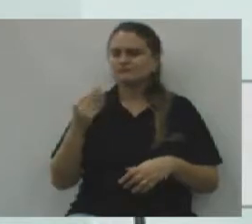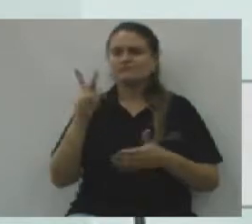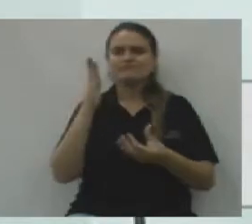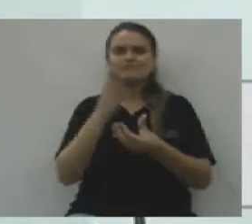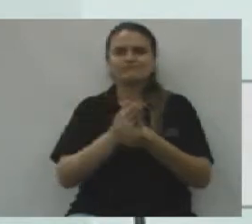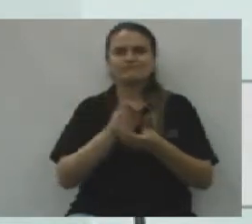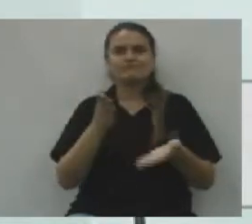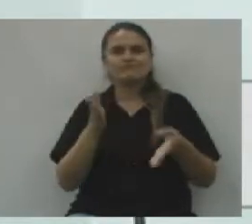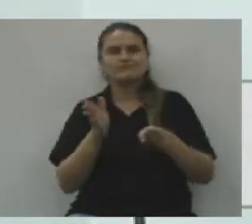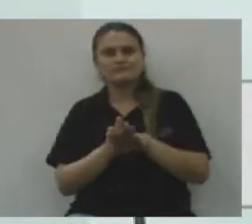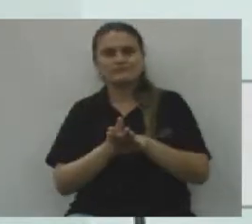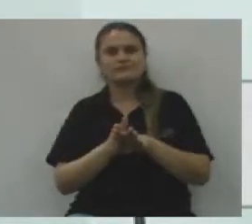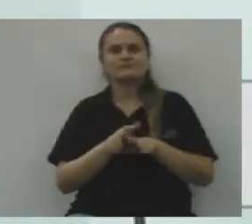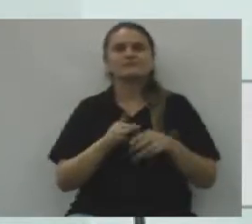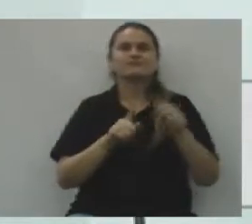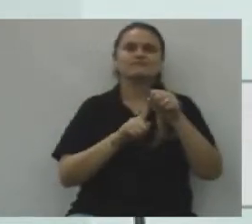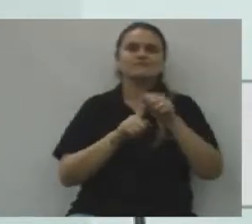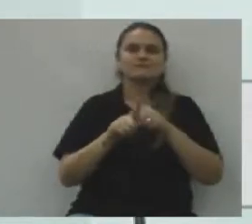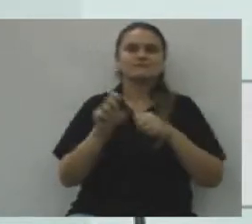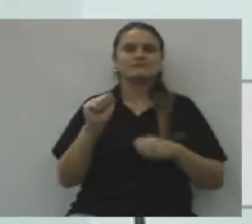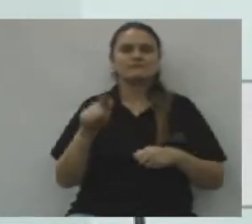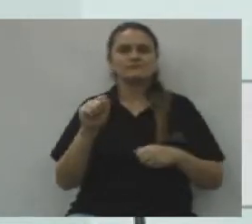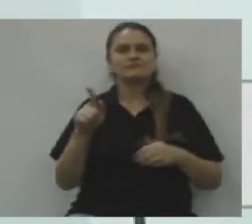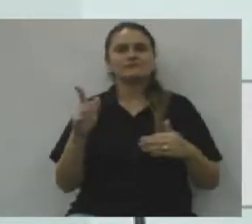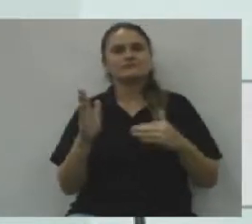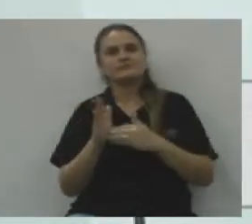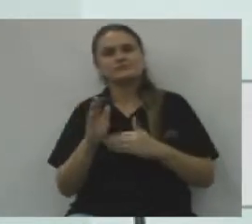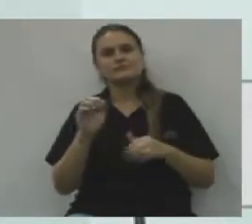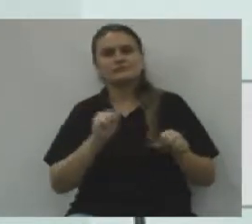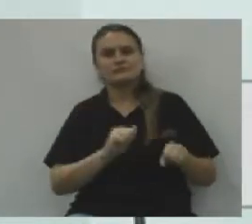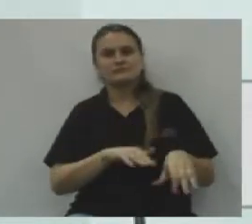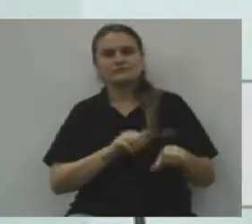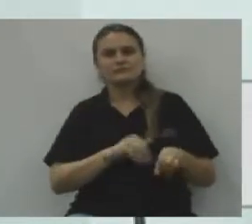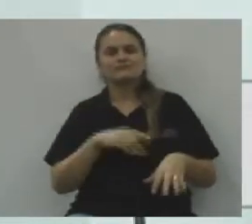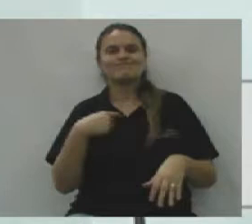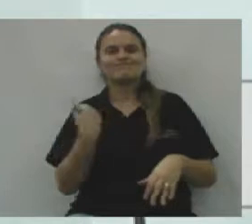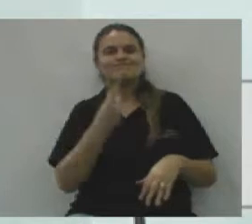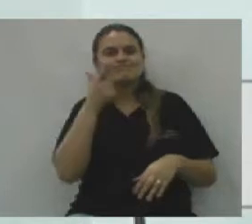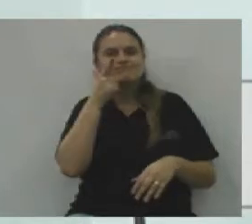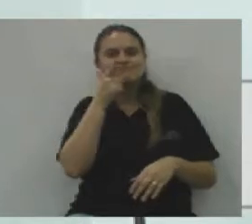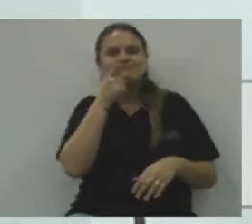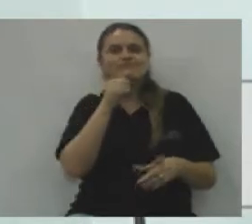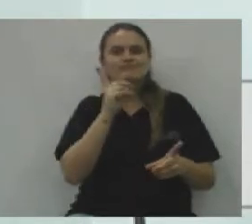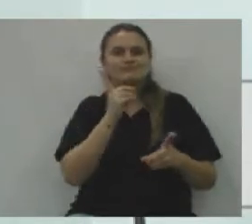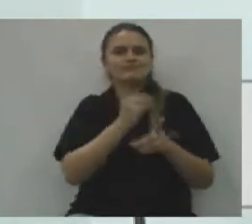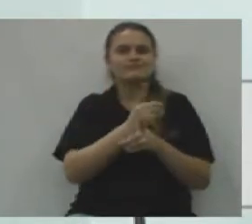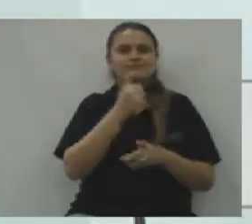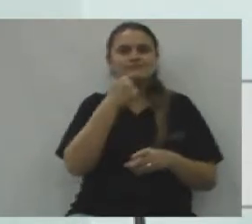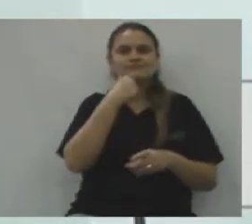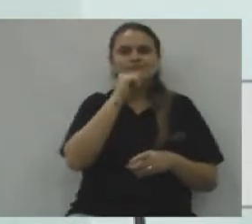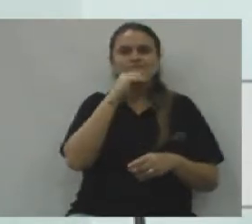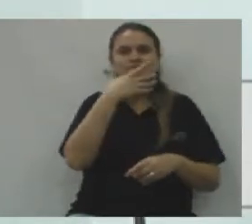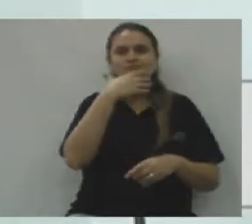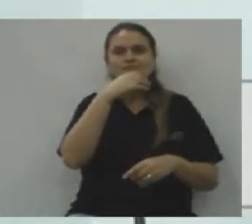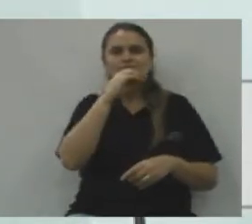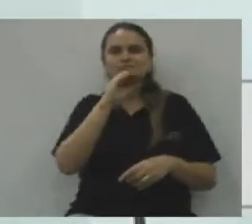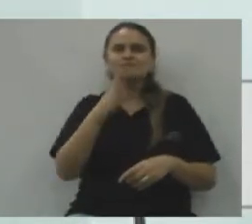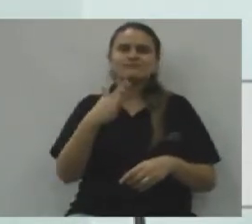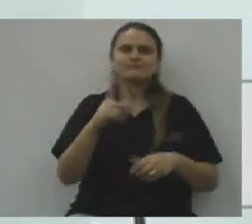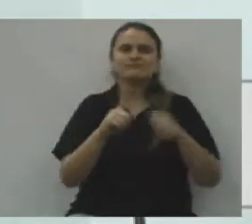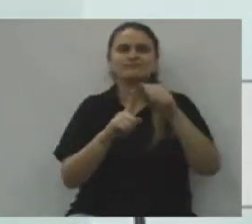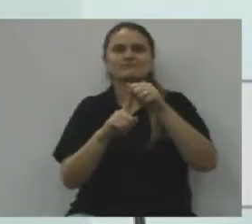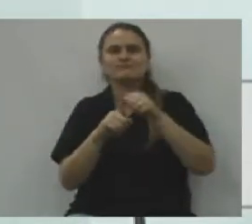nosso fórum, por volta do mês de agosto a setembro, e nós conseguíamos encontrar os pais e chamá-los até o fórum por volta